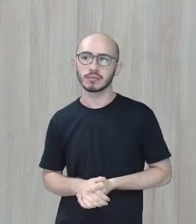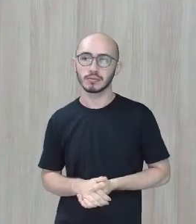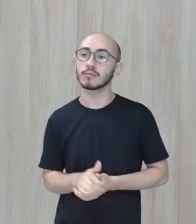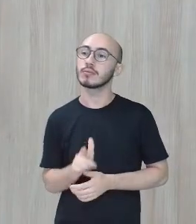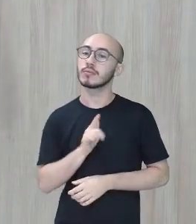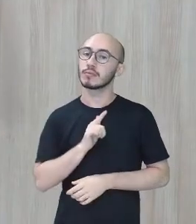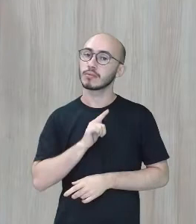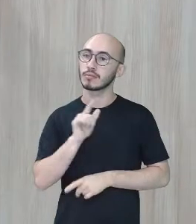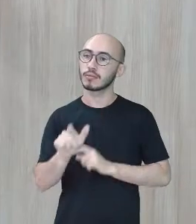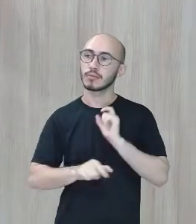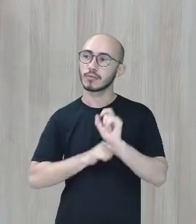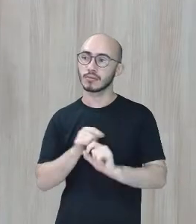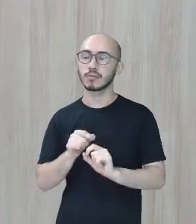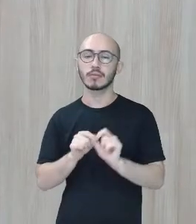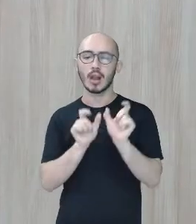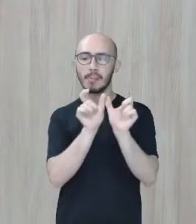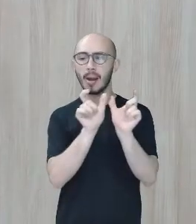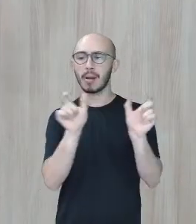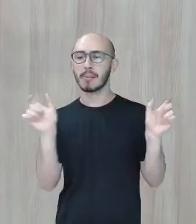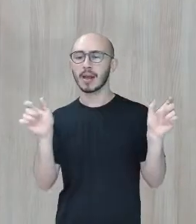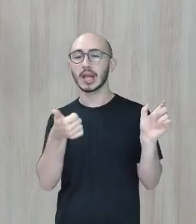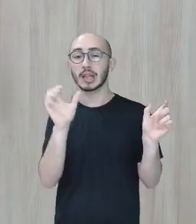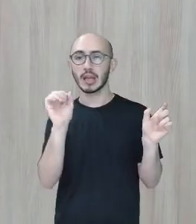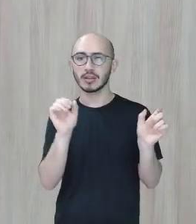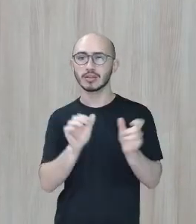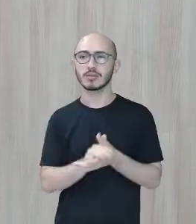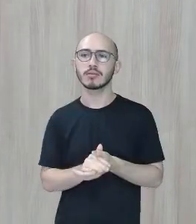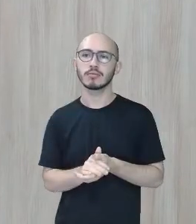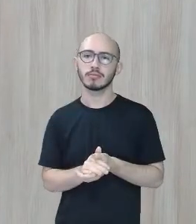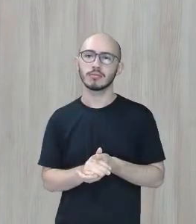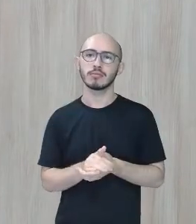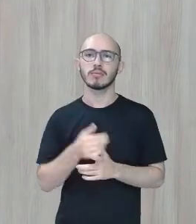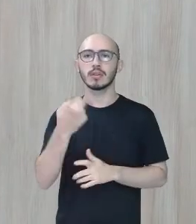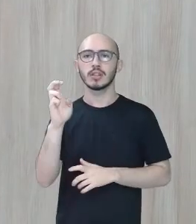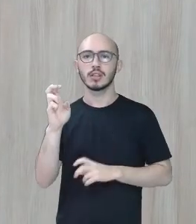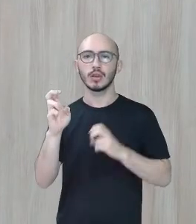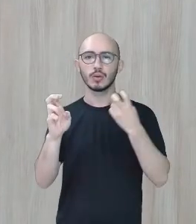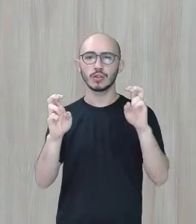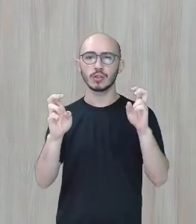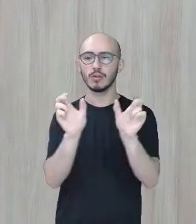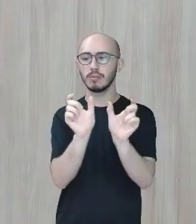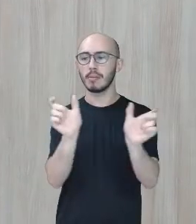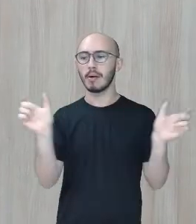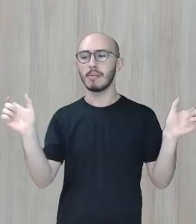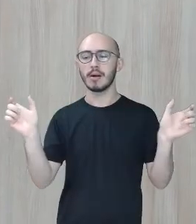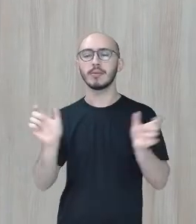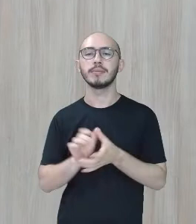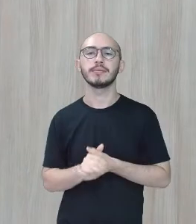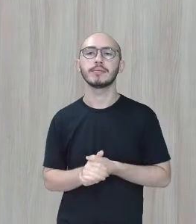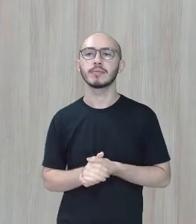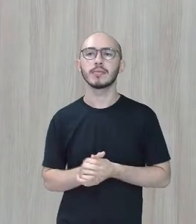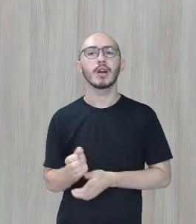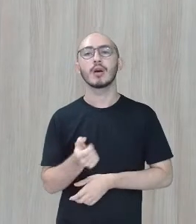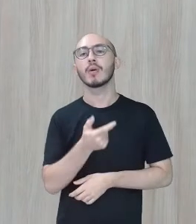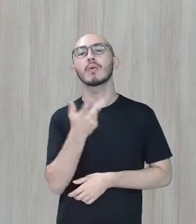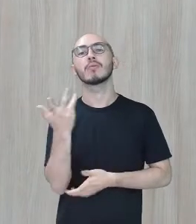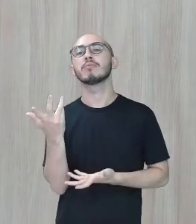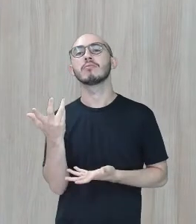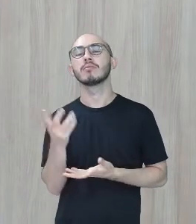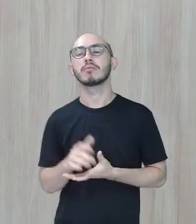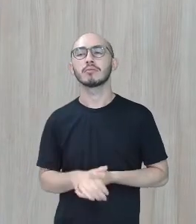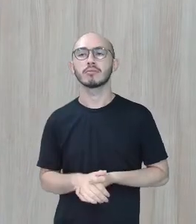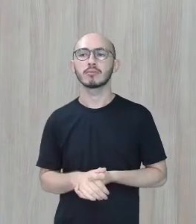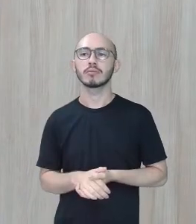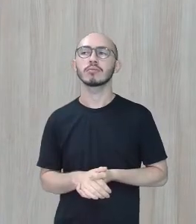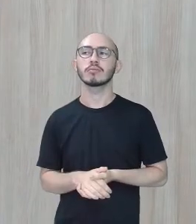gente vai ter 10 números, 5 para um lado e 5 para o outro, tá? Então, qual é o valor da mediana?